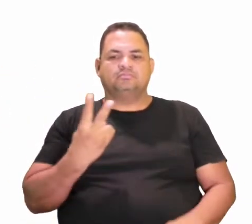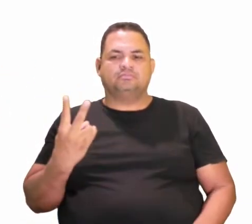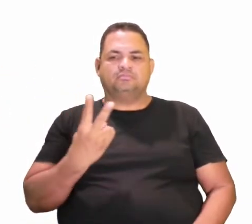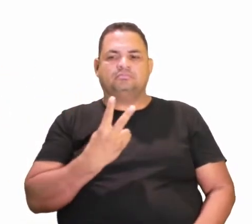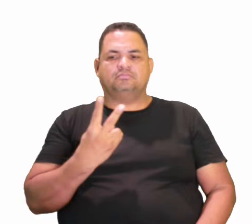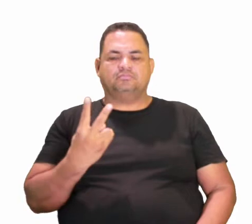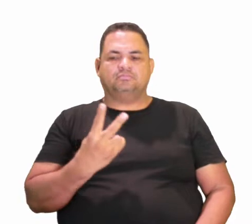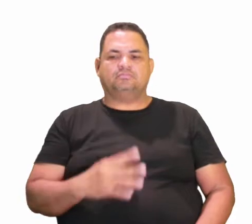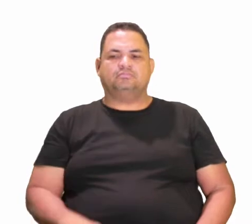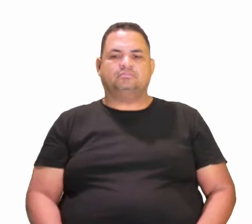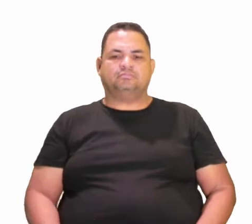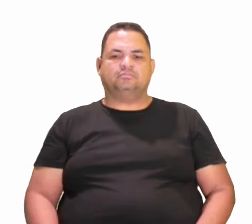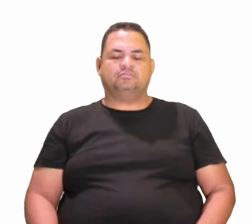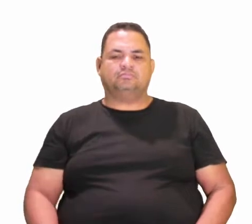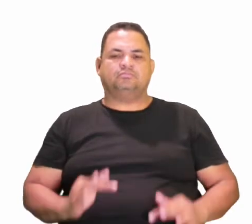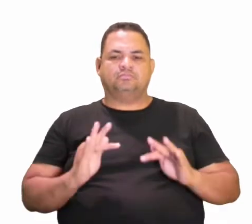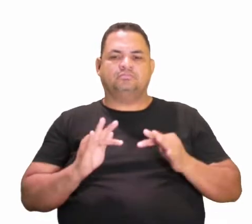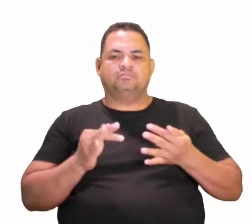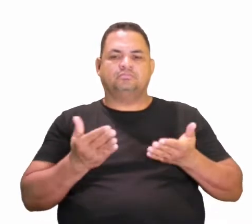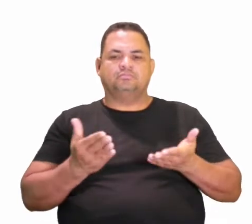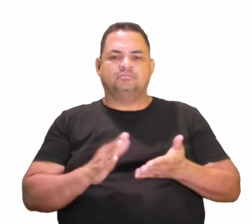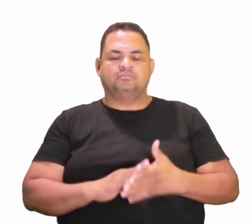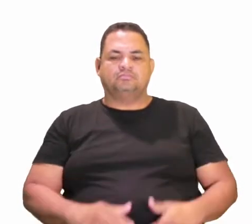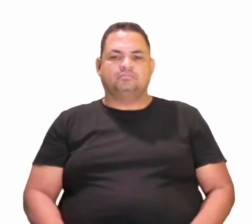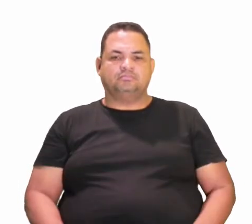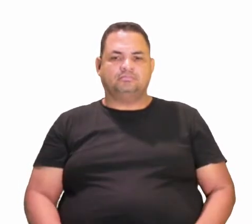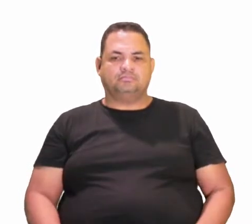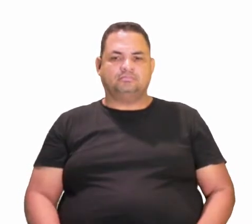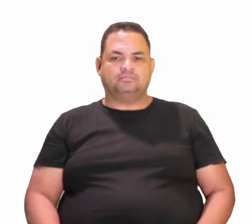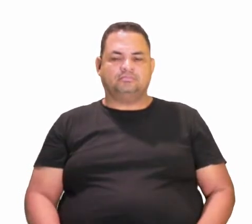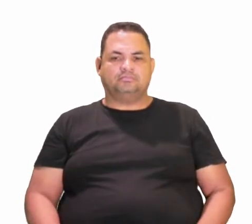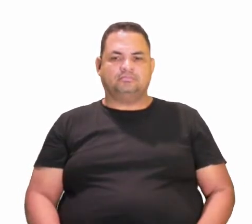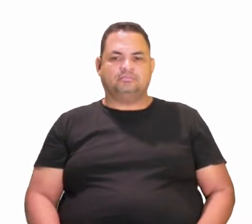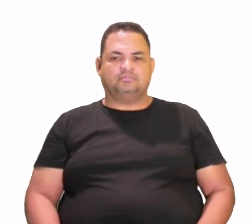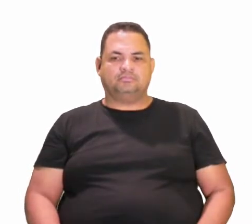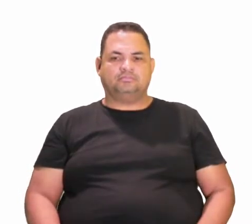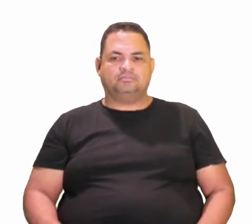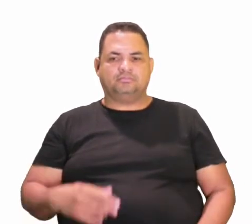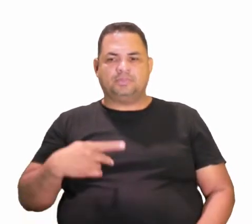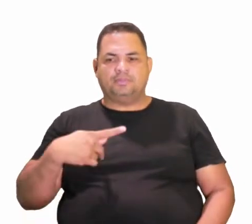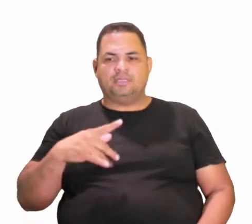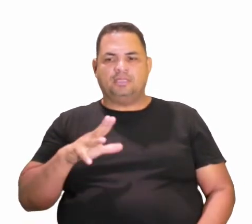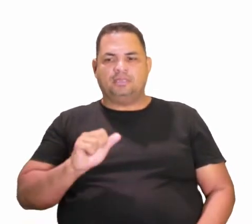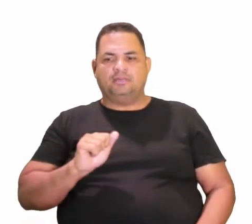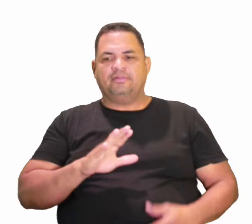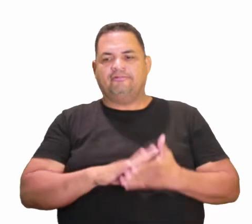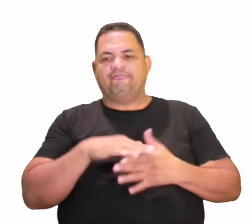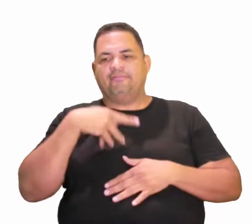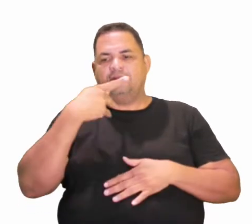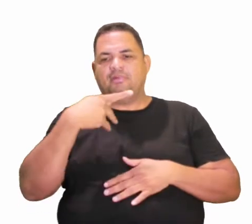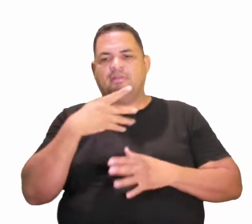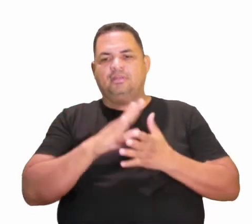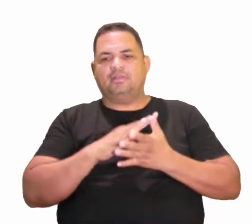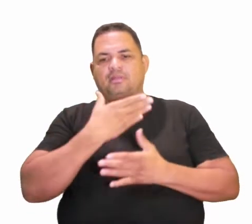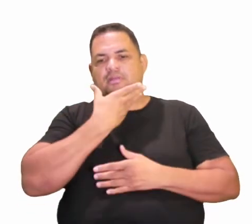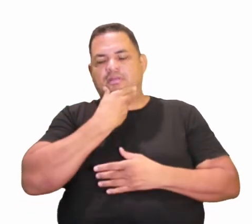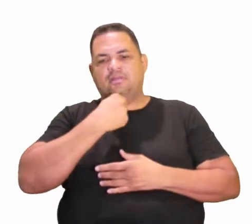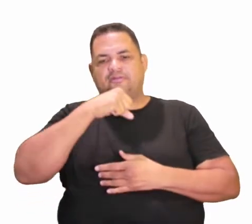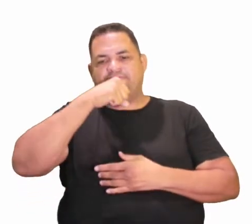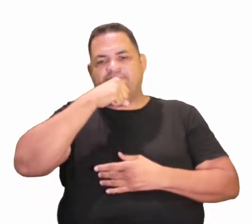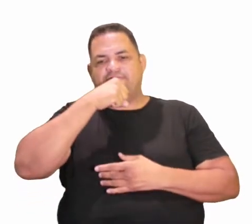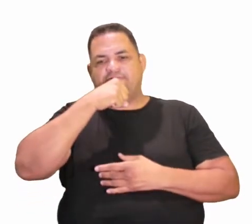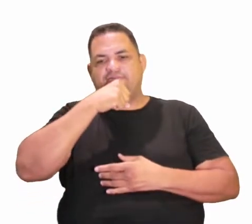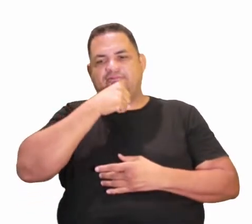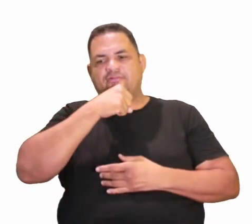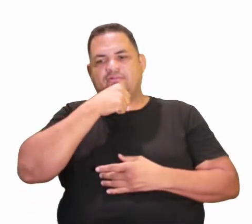mother, ou apenas esse finalzinho aqui, ou grandfather, ou apenas o final PA, para falar da sua avó e do seu avô separados. Mas quando